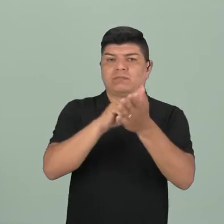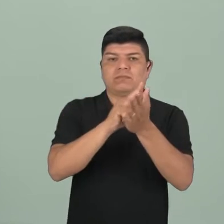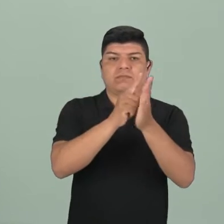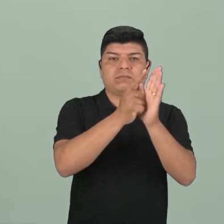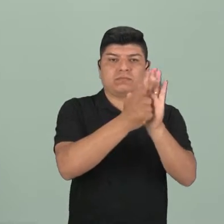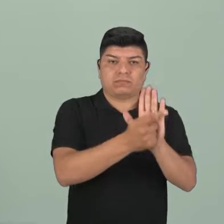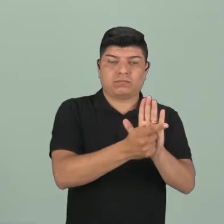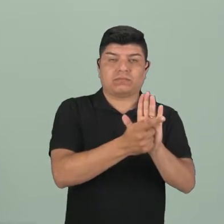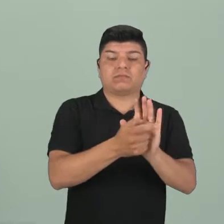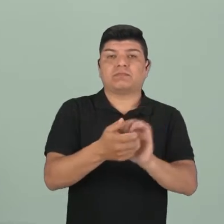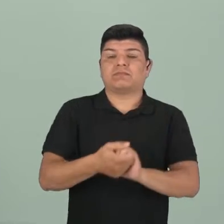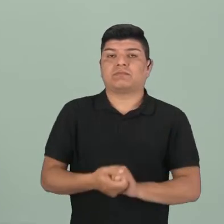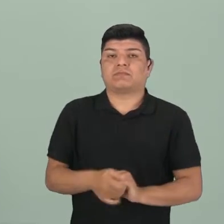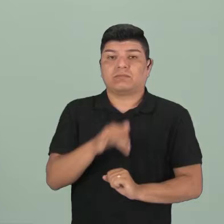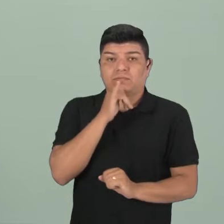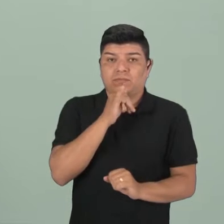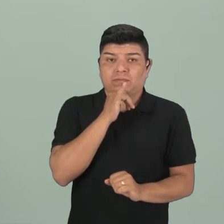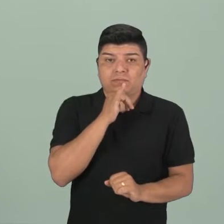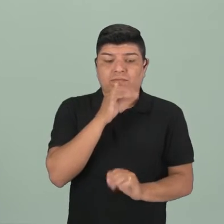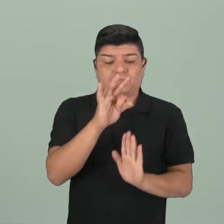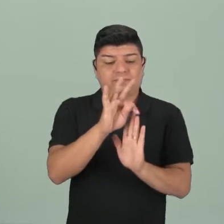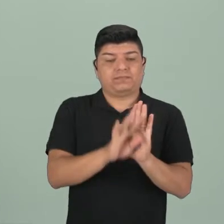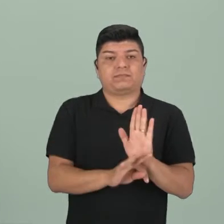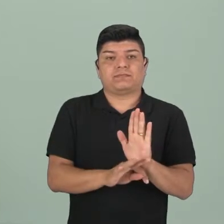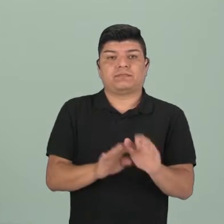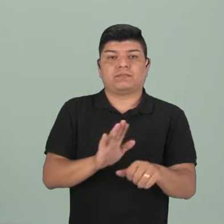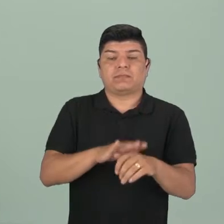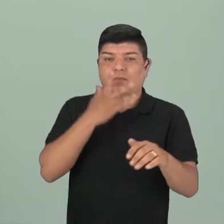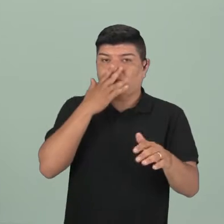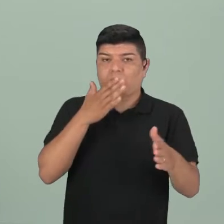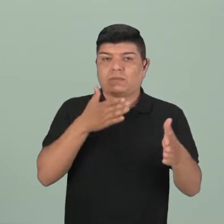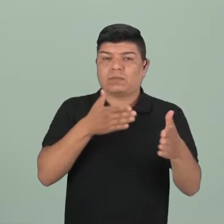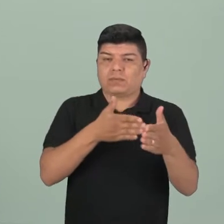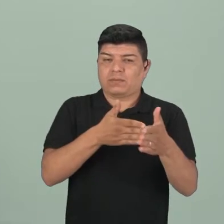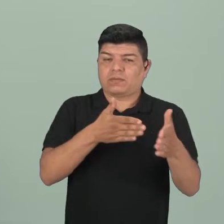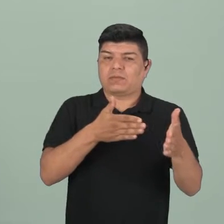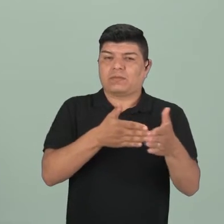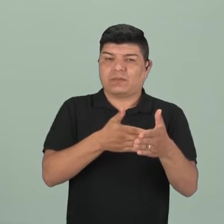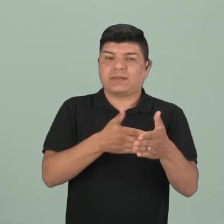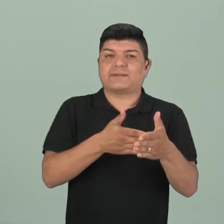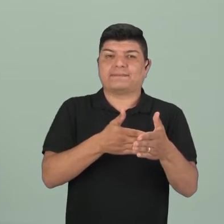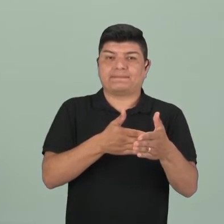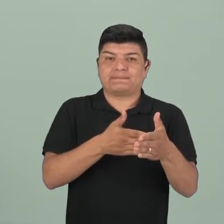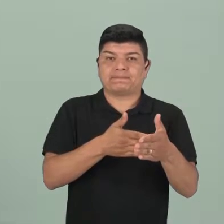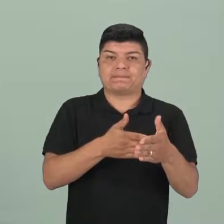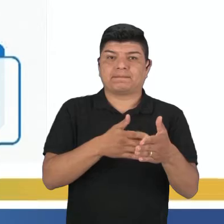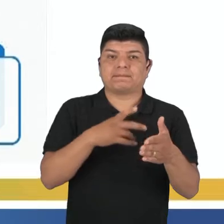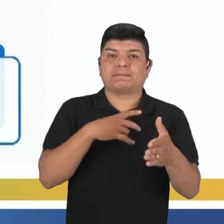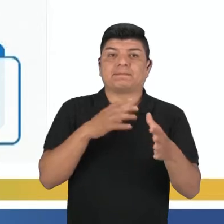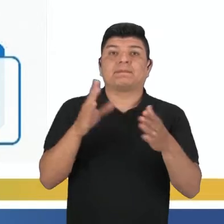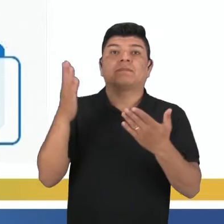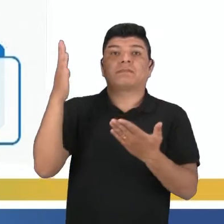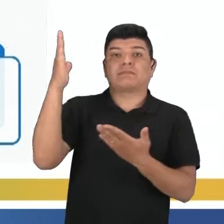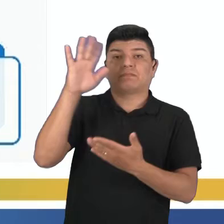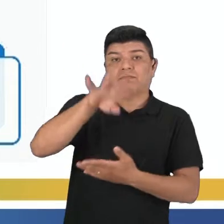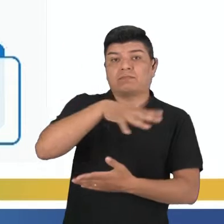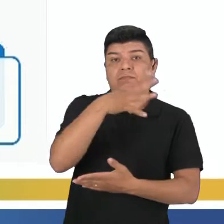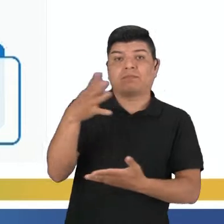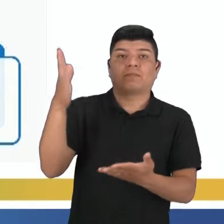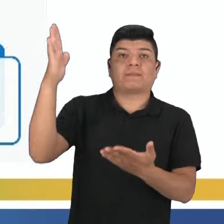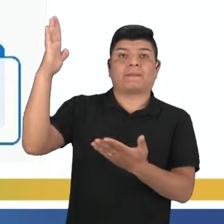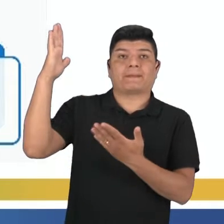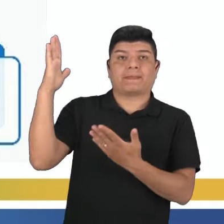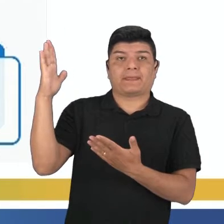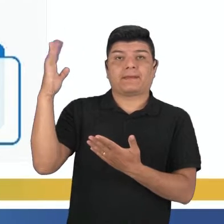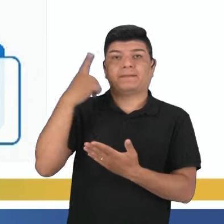gêneros. E os tipos, né, textuais são mais limitados, tá? Então ali eu tenho na minha ramificação ali na tela de vocês,